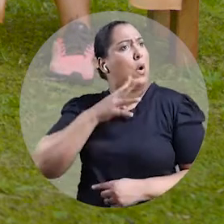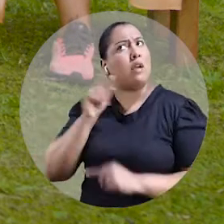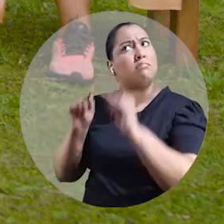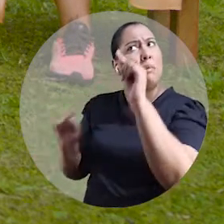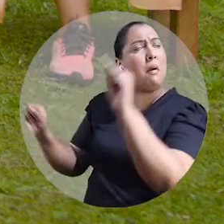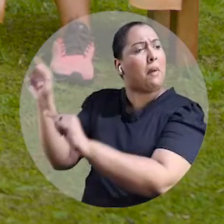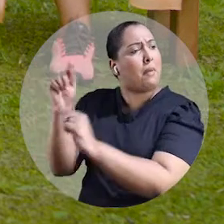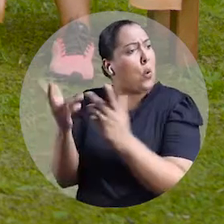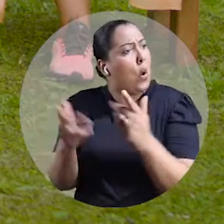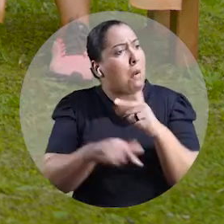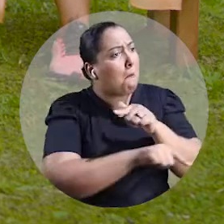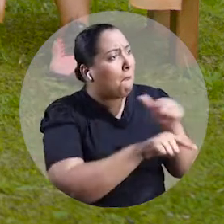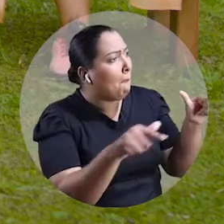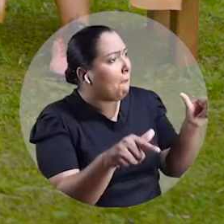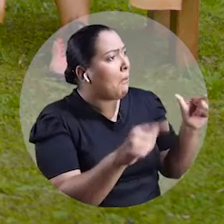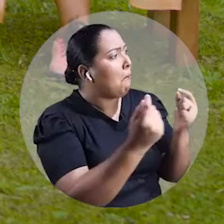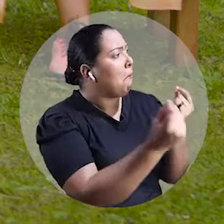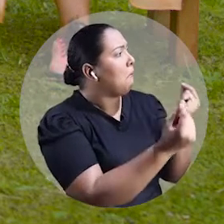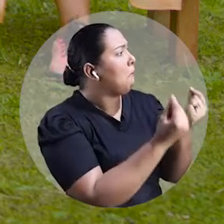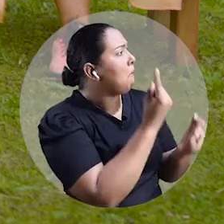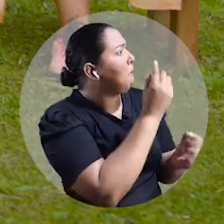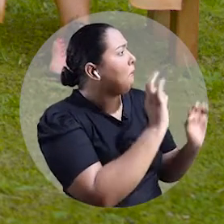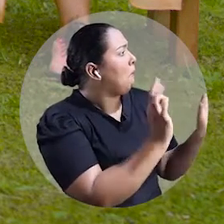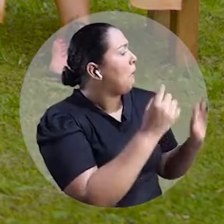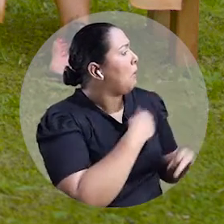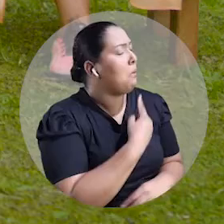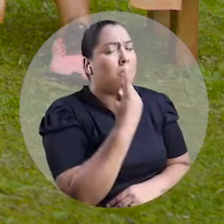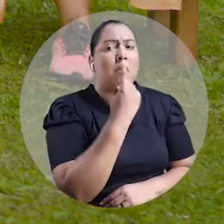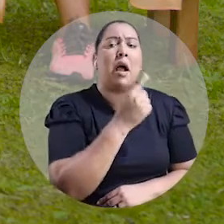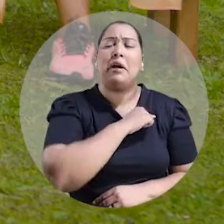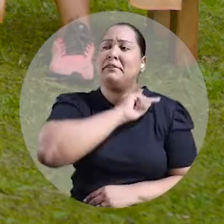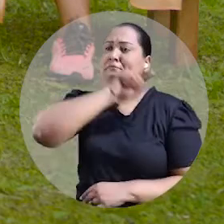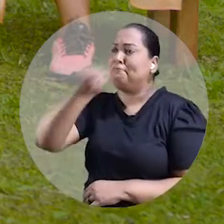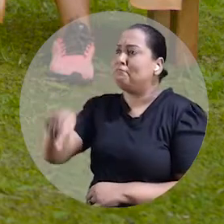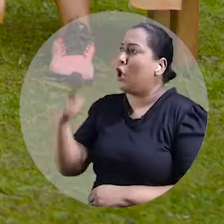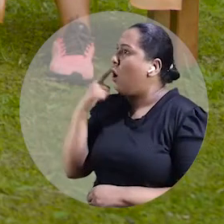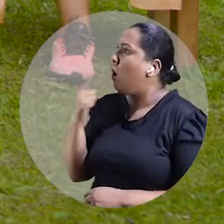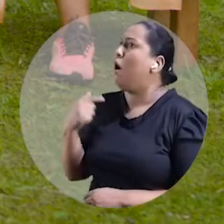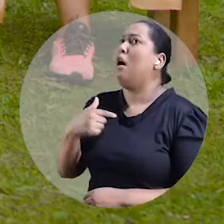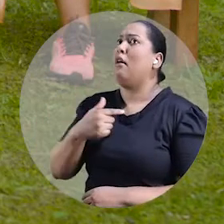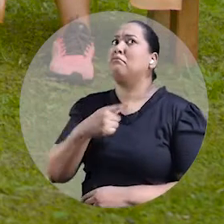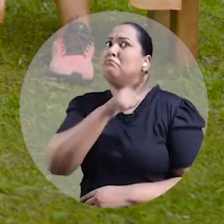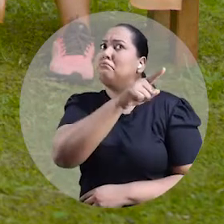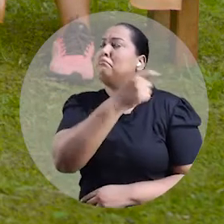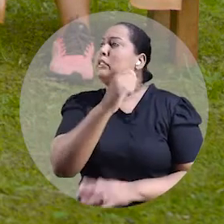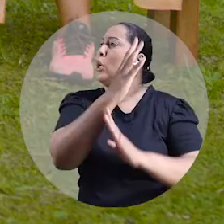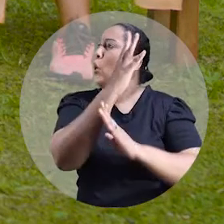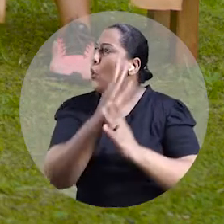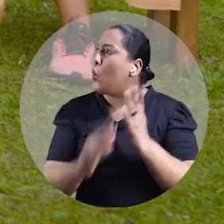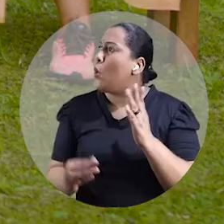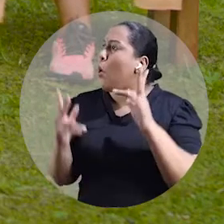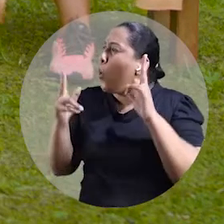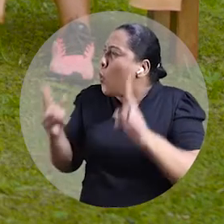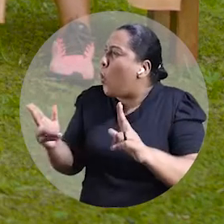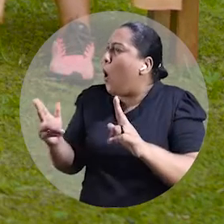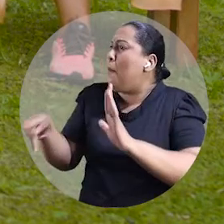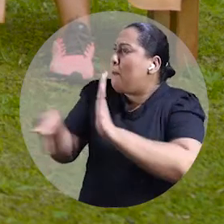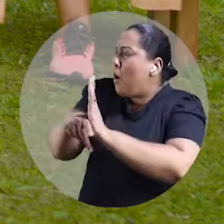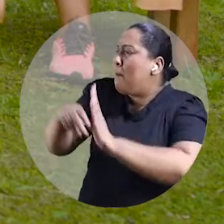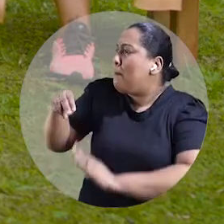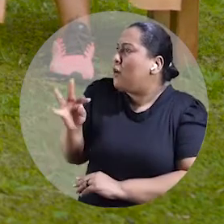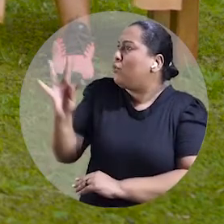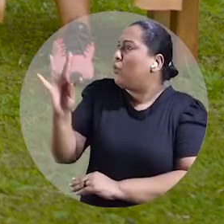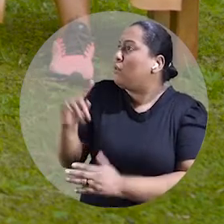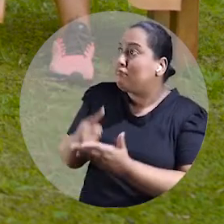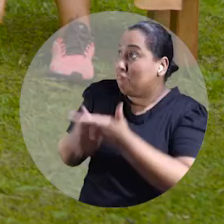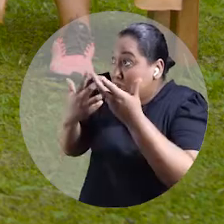né? Daí quando eu voltei, falei com as escritoras que eu conhecia, gente, vamos fazer o Mulherio das Letras Mato